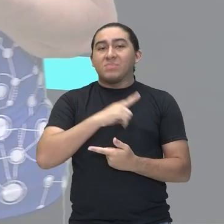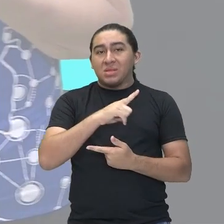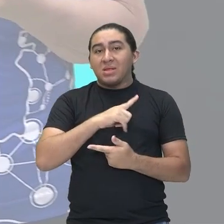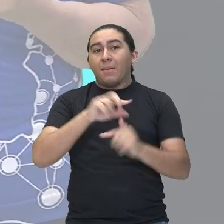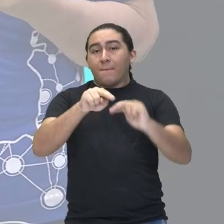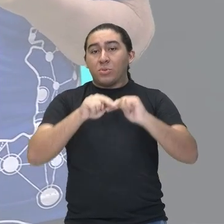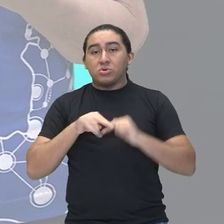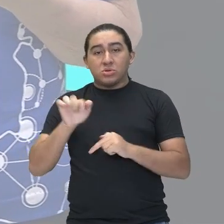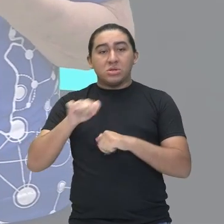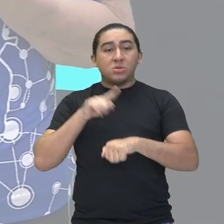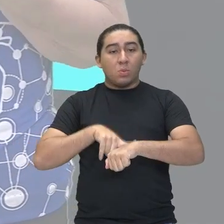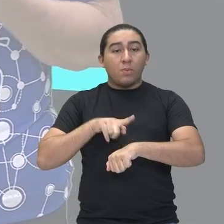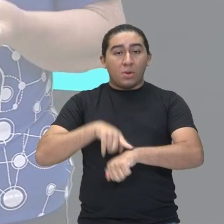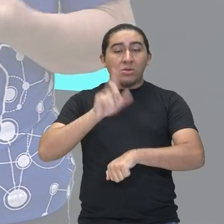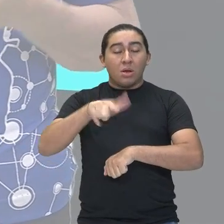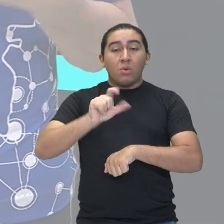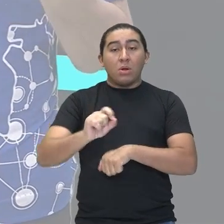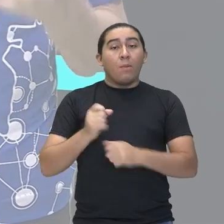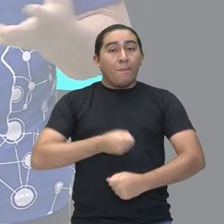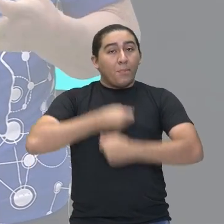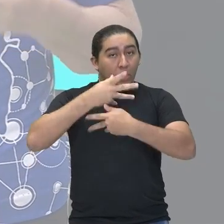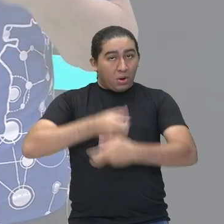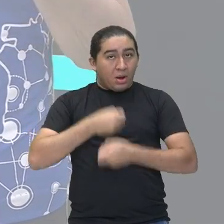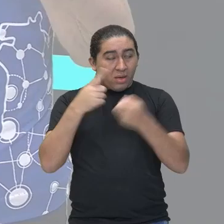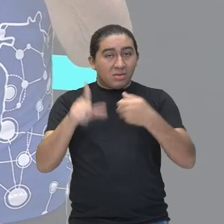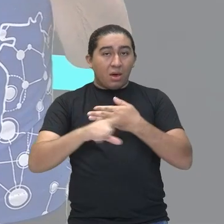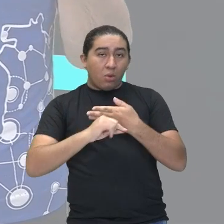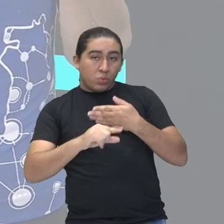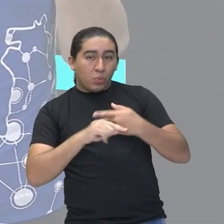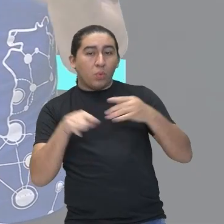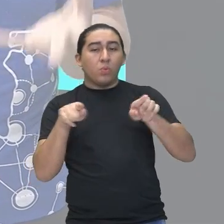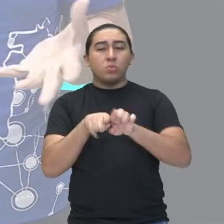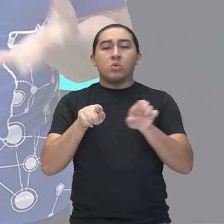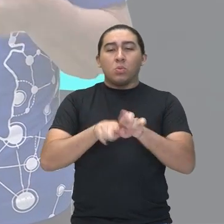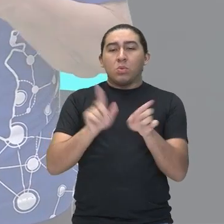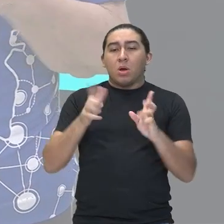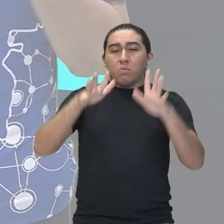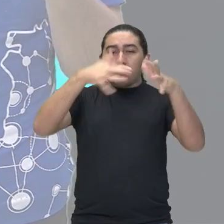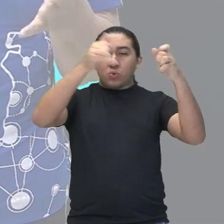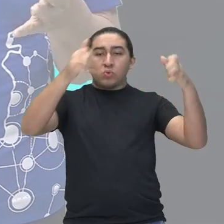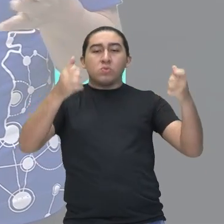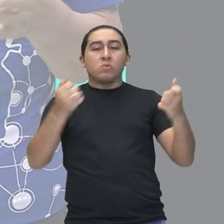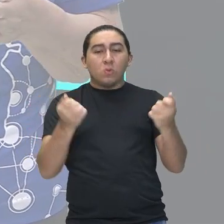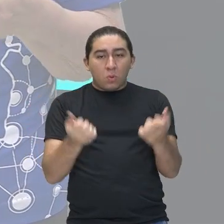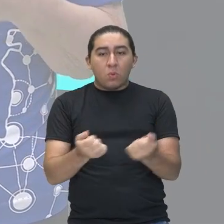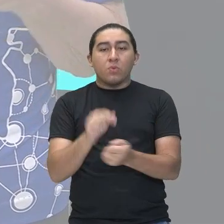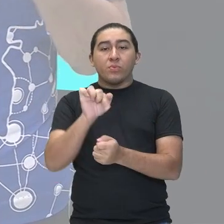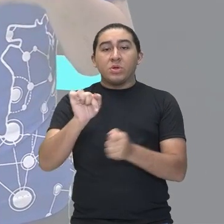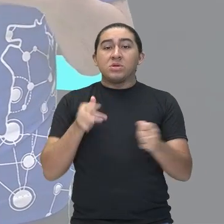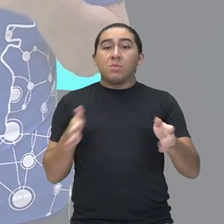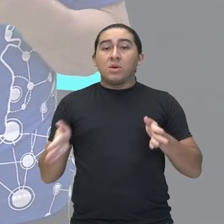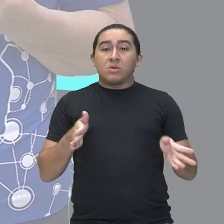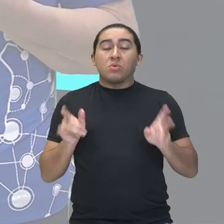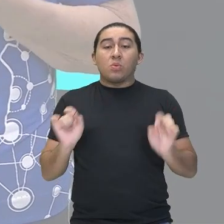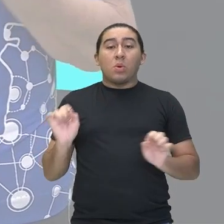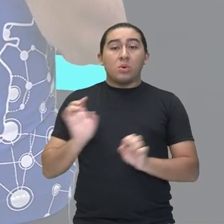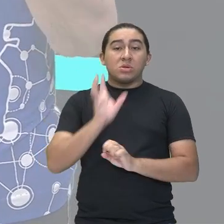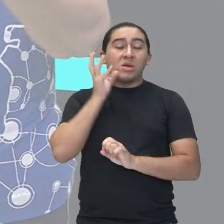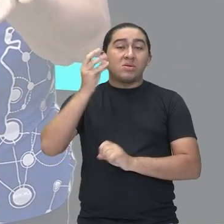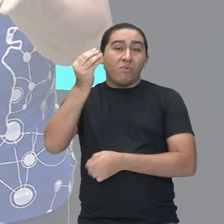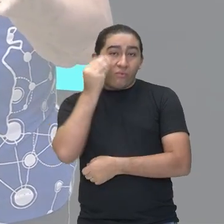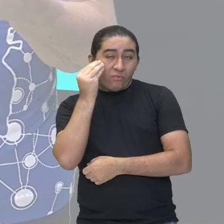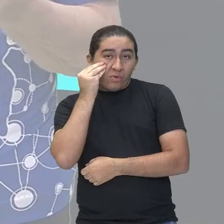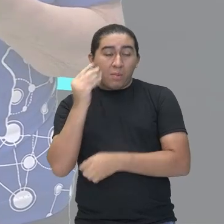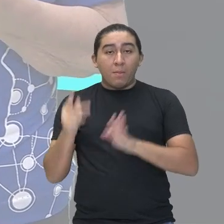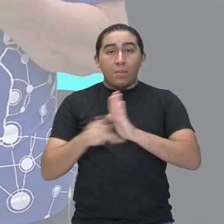desse momento em que o poeta, o escritor, o escultor desse período, ele tenta